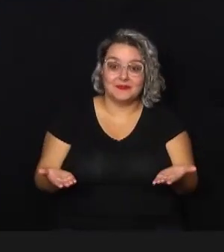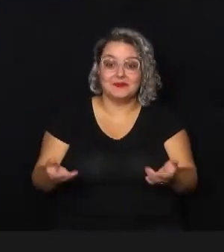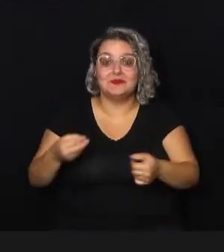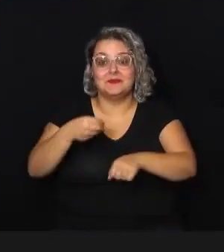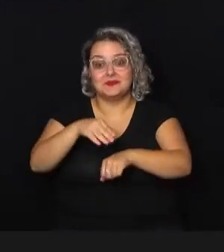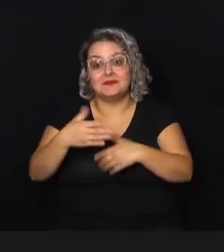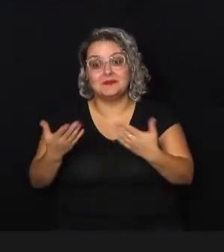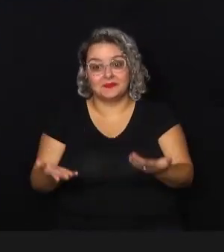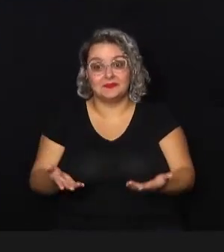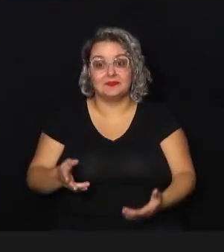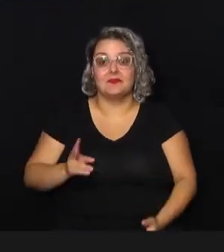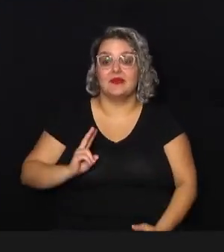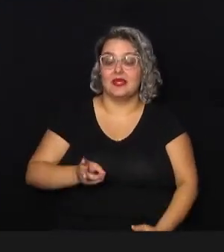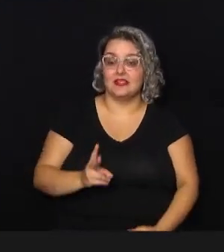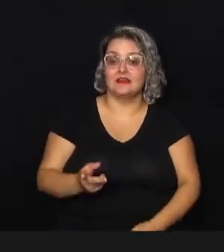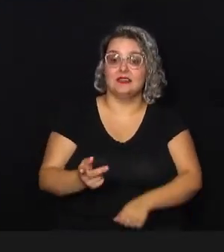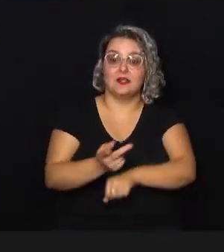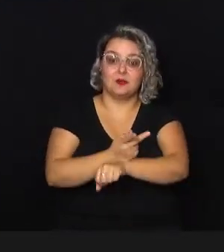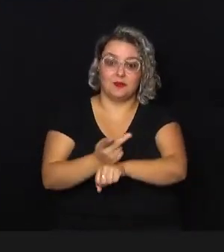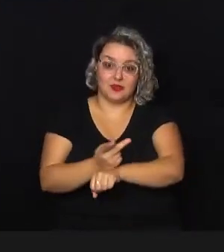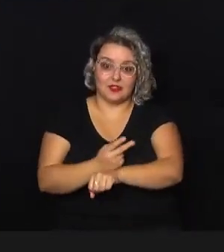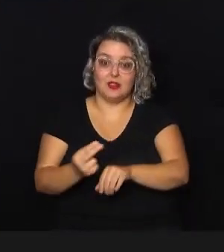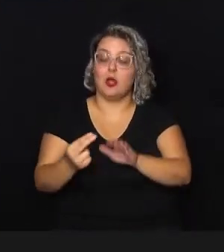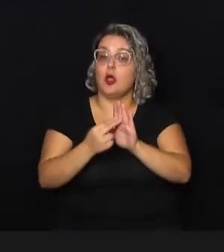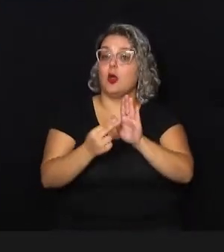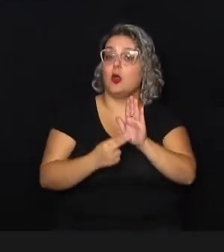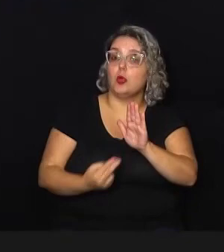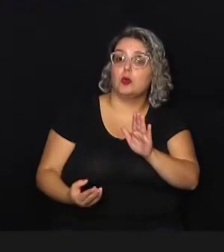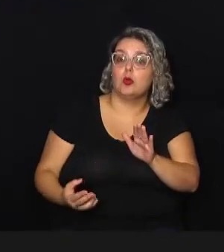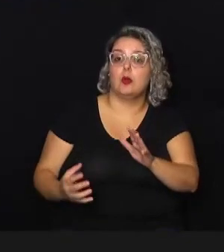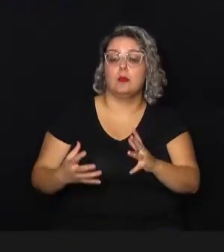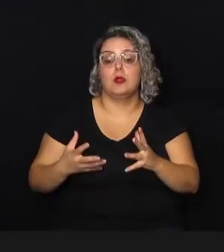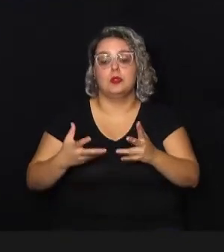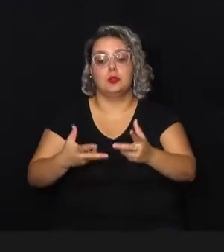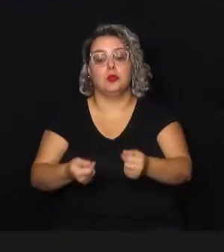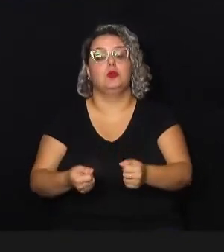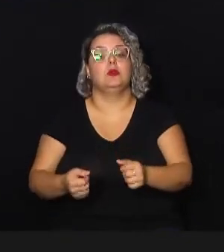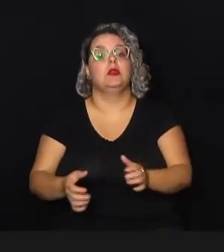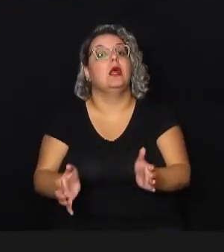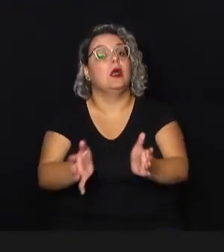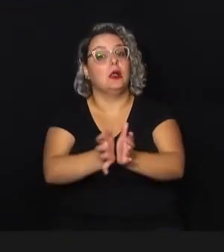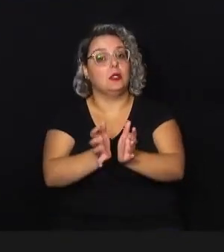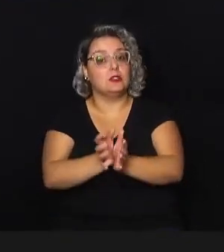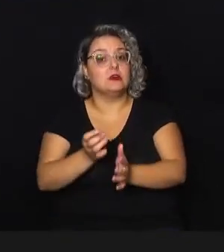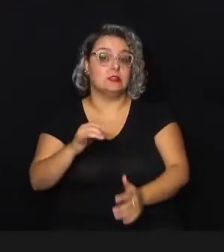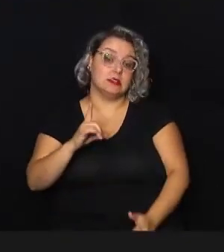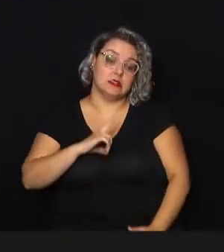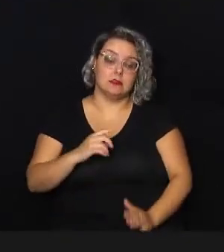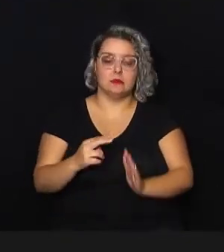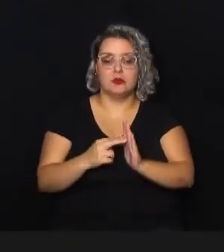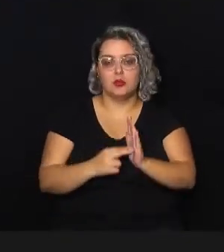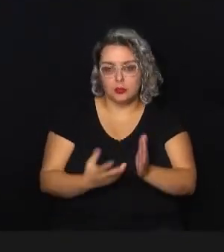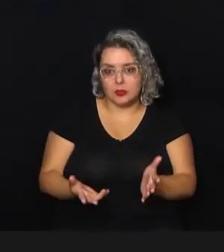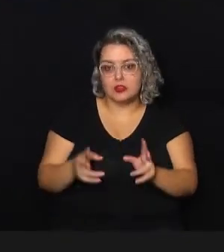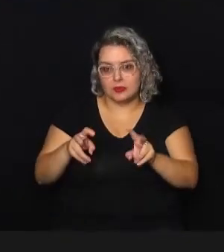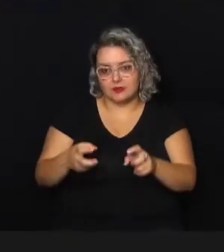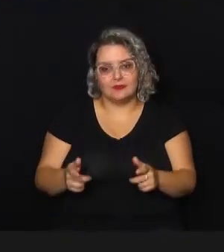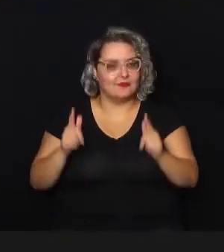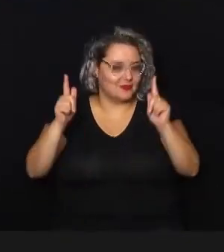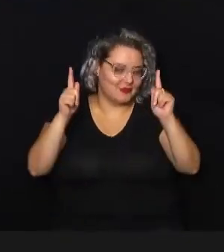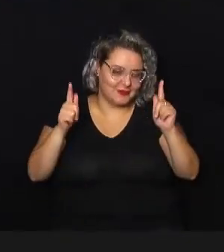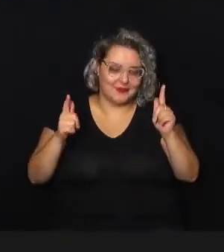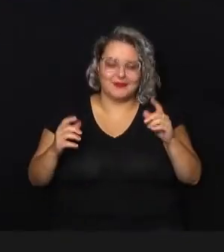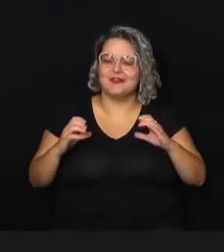é sempre procure a norma coletiva da sua categoria, para ver se tem alguma normativa sobre o tema, e vamos curtir esse carnaval com